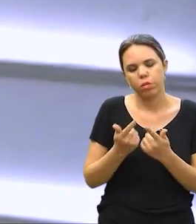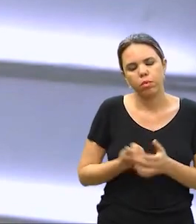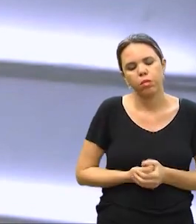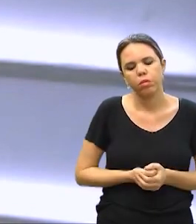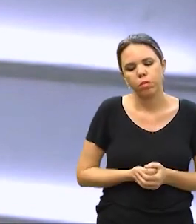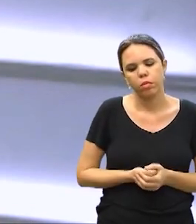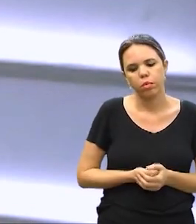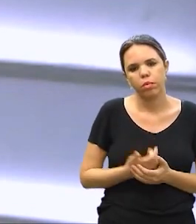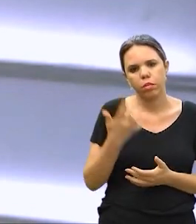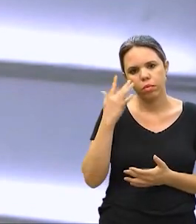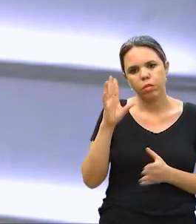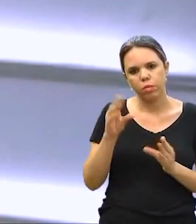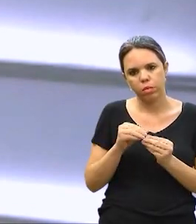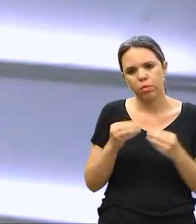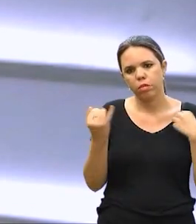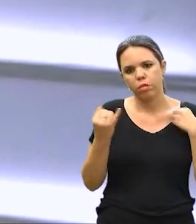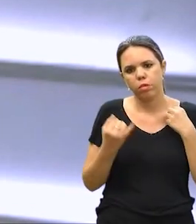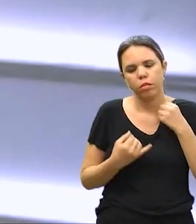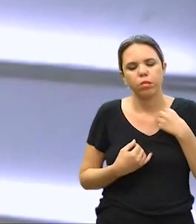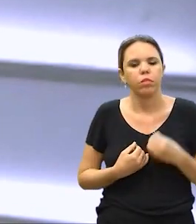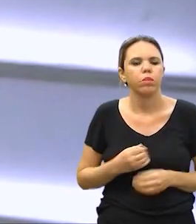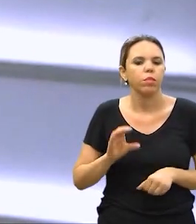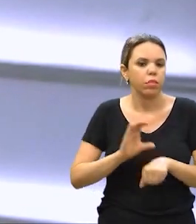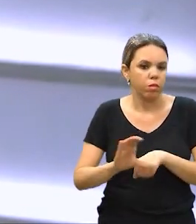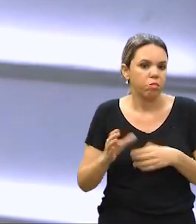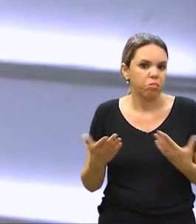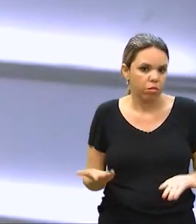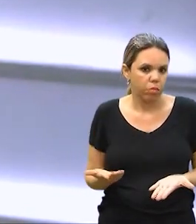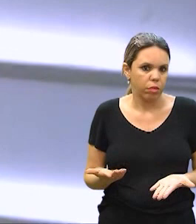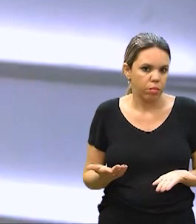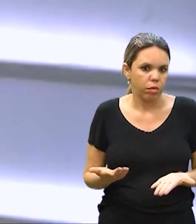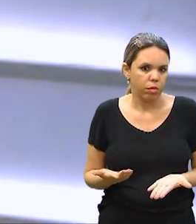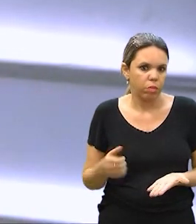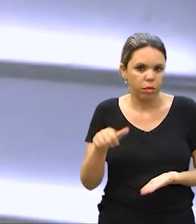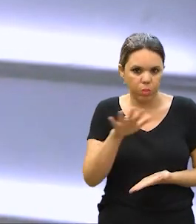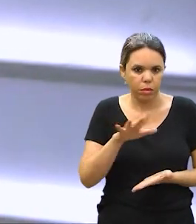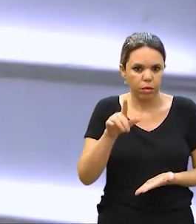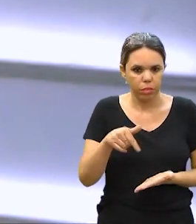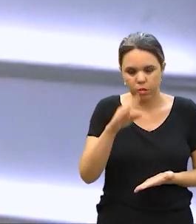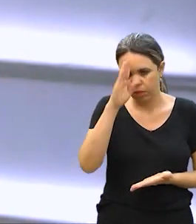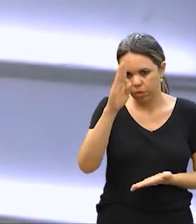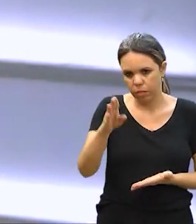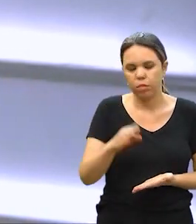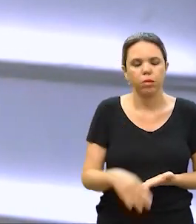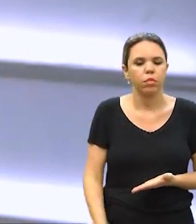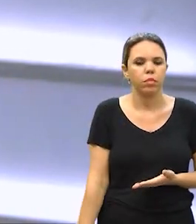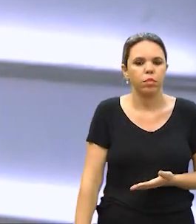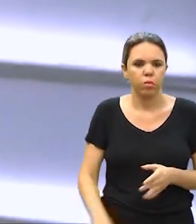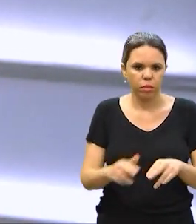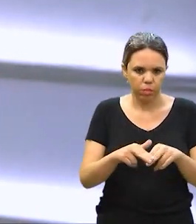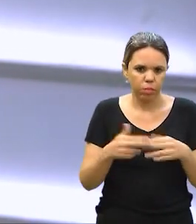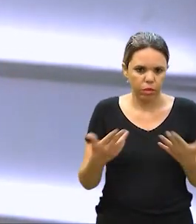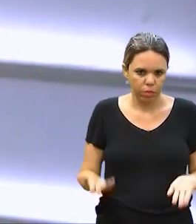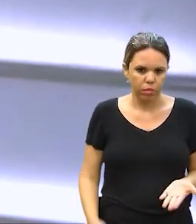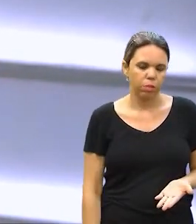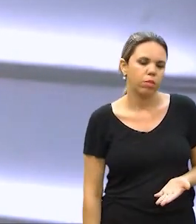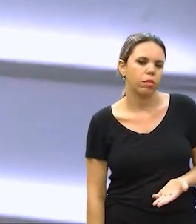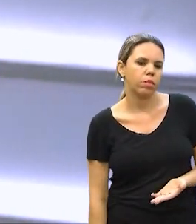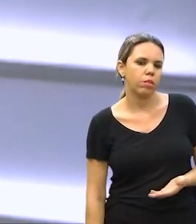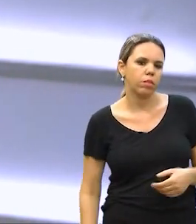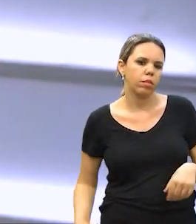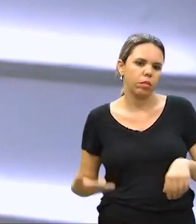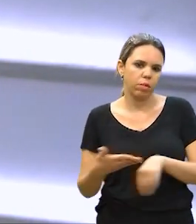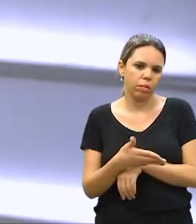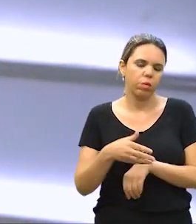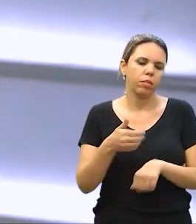né? Então, acho que isso é bem importante. E o curso, né, assim, de forma geral, o principal objetivo dele é justamente de integrar, né, os